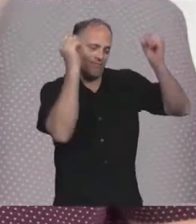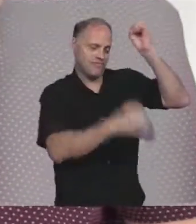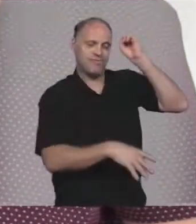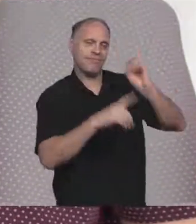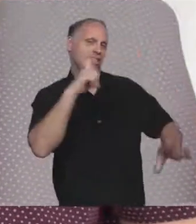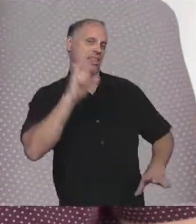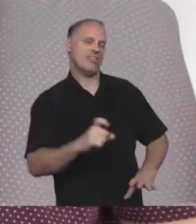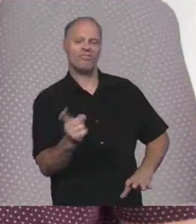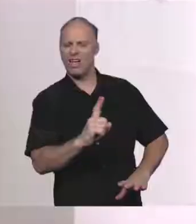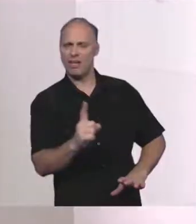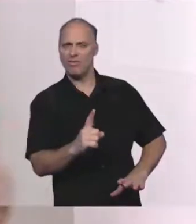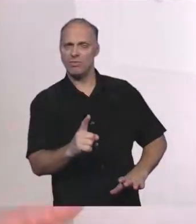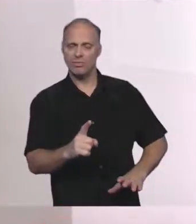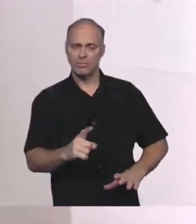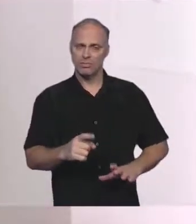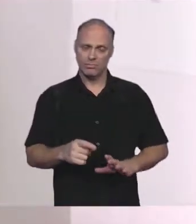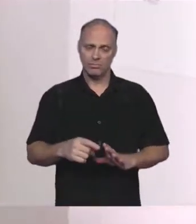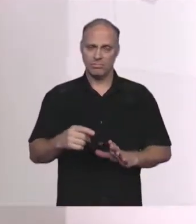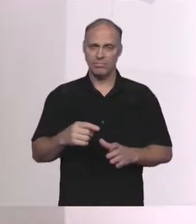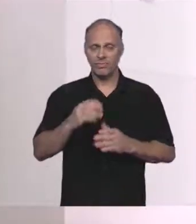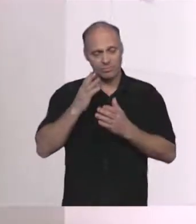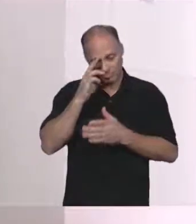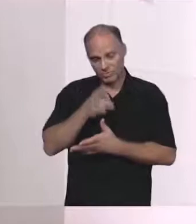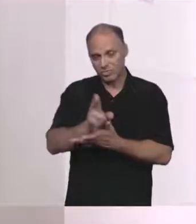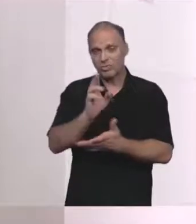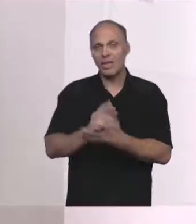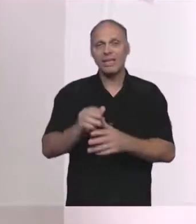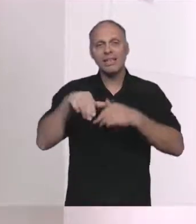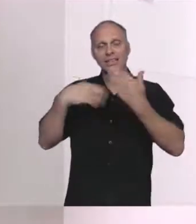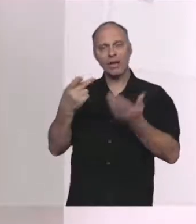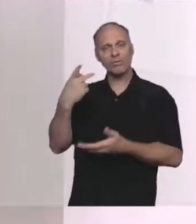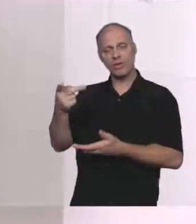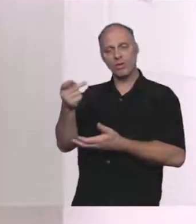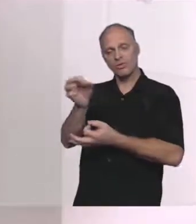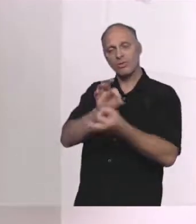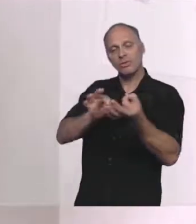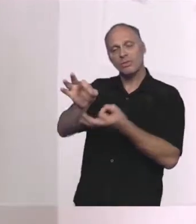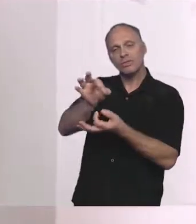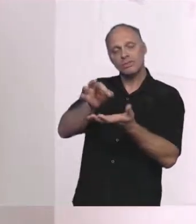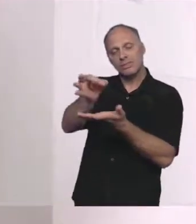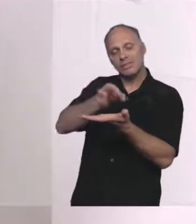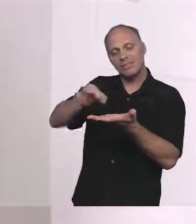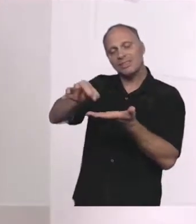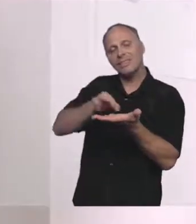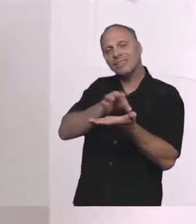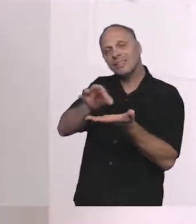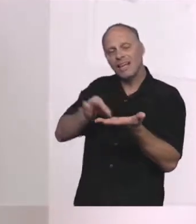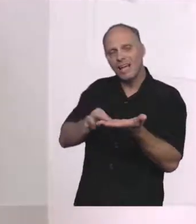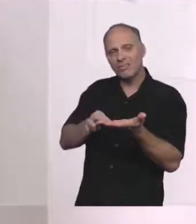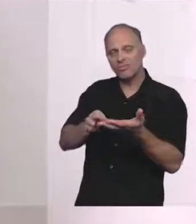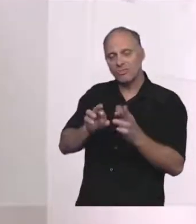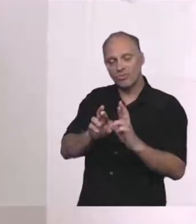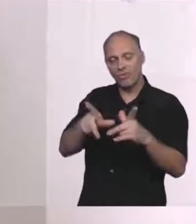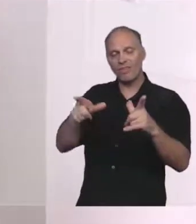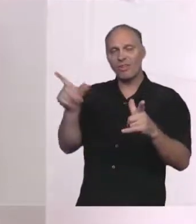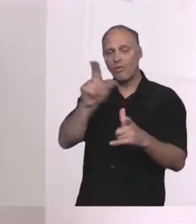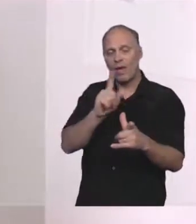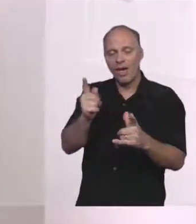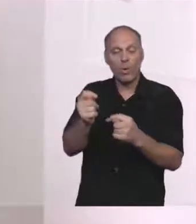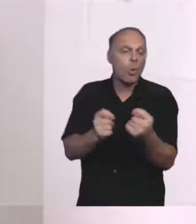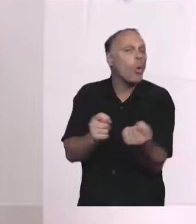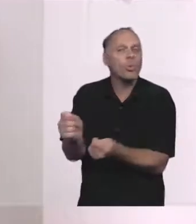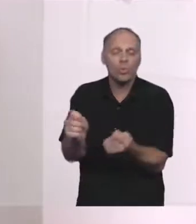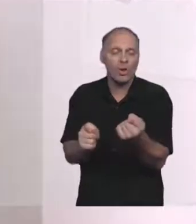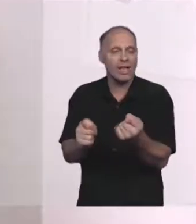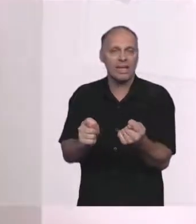não errado. Né? Então daria para dizer que o teu traço é selvagem no sentido de que não foi adestrado, não